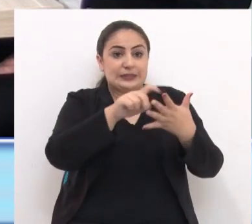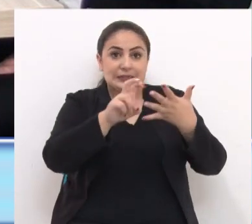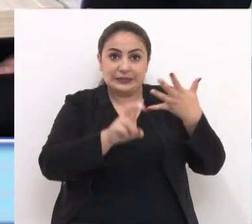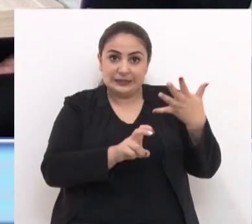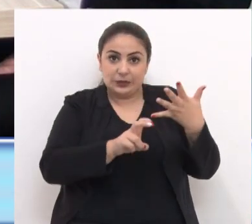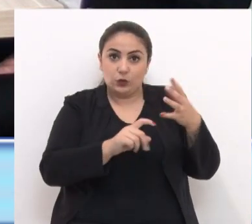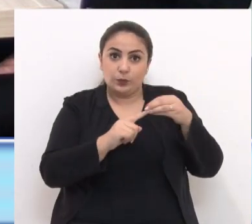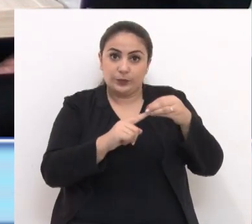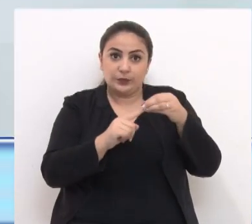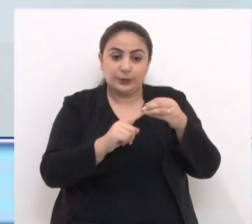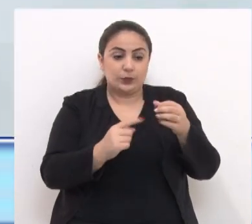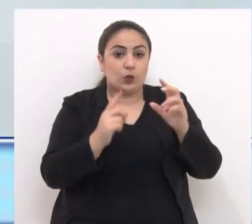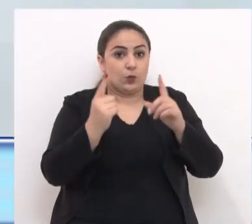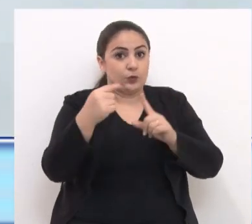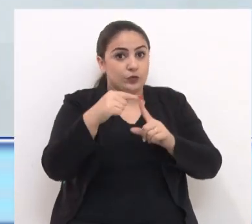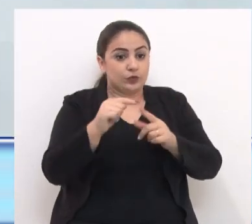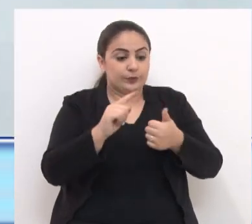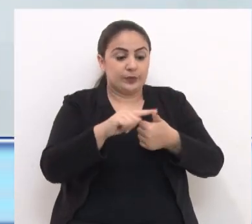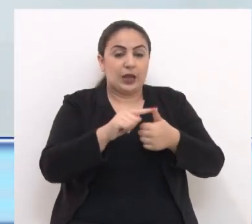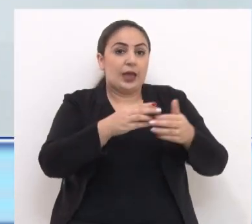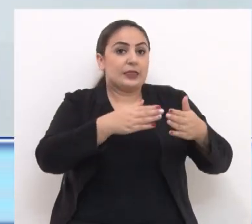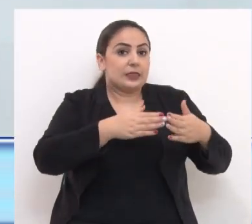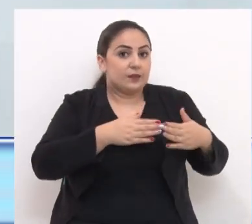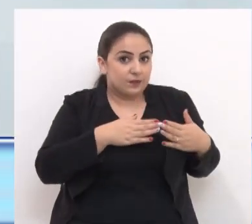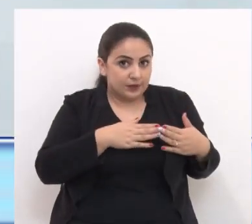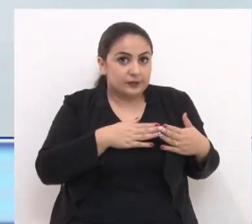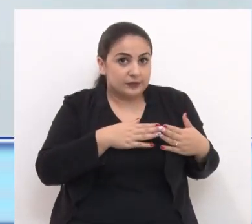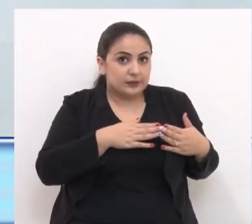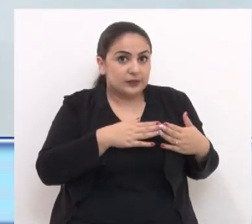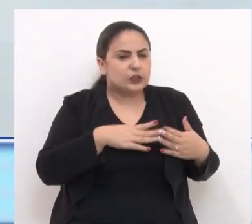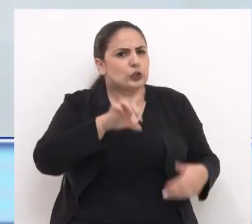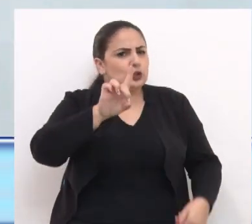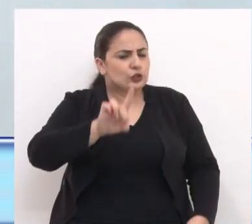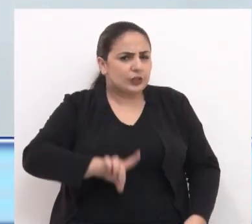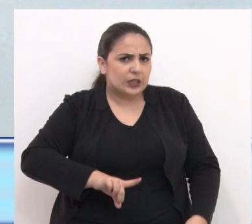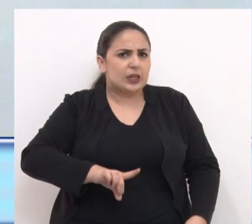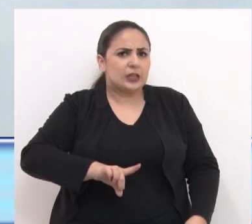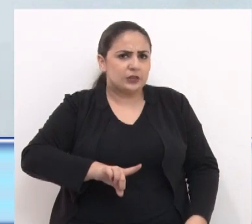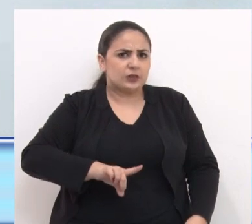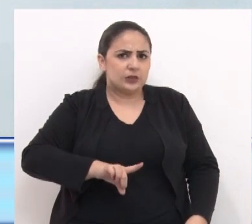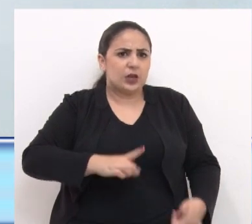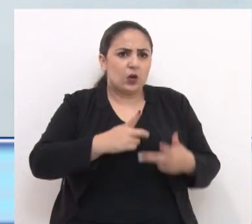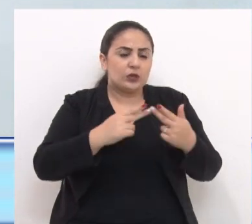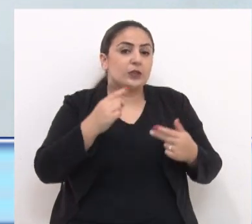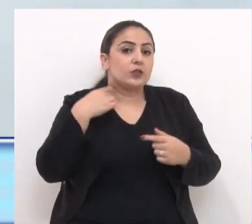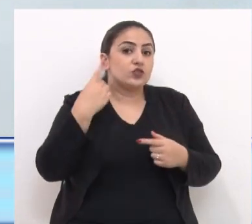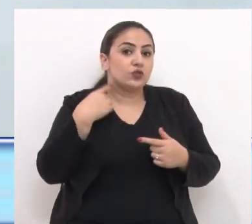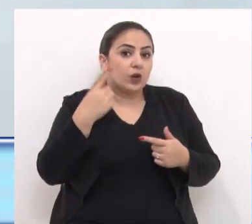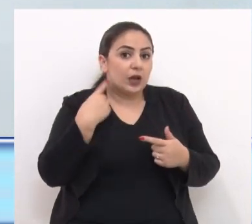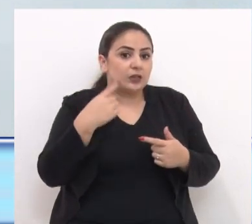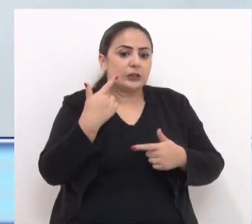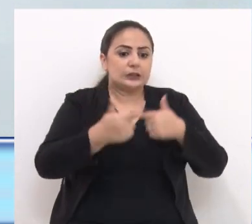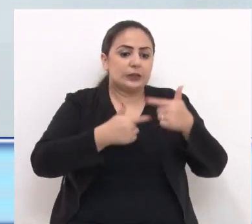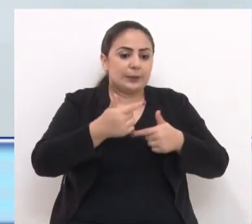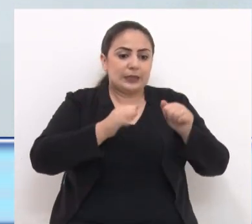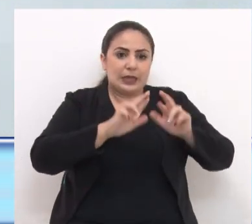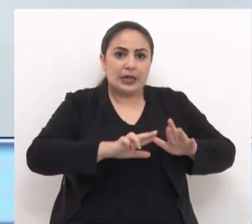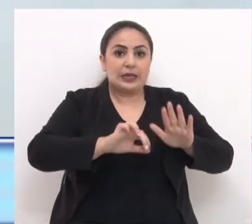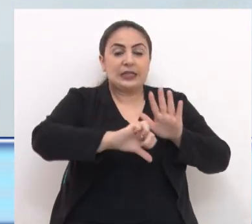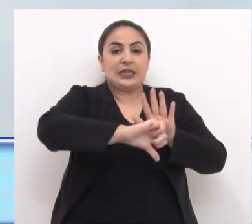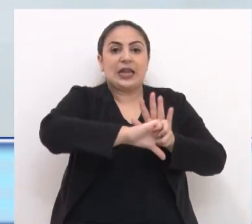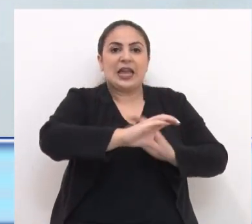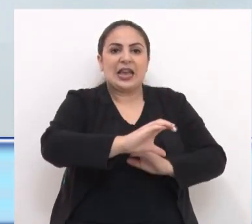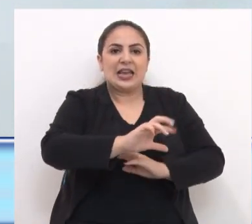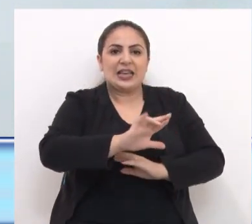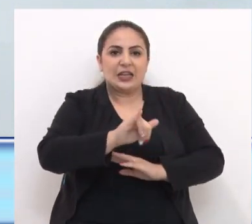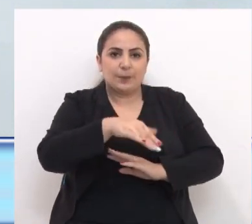5 pilares. O primeiro pilar seria a defesa de direitos e de prerrogativas dos advogados que trabalham